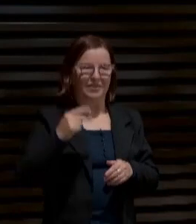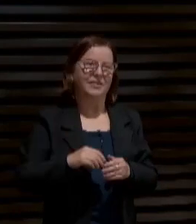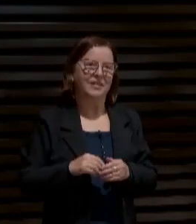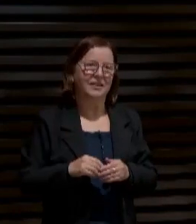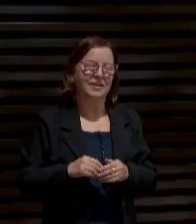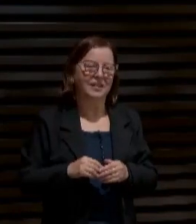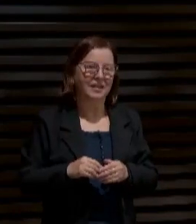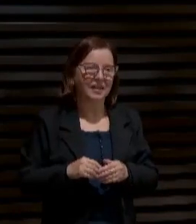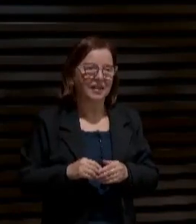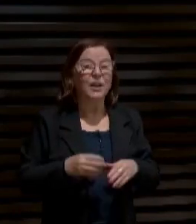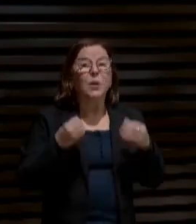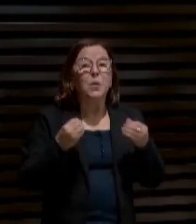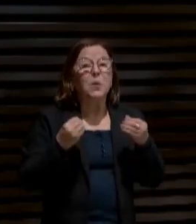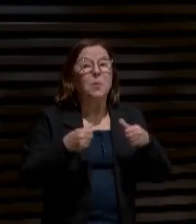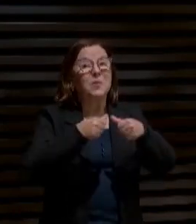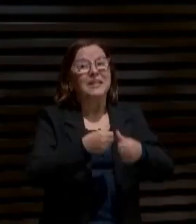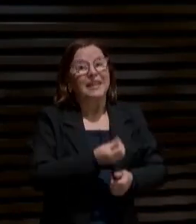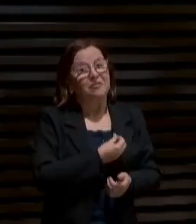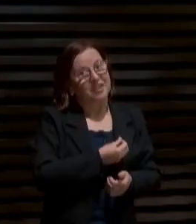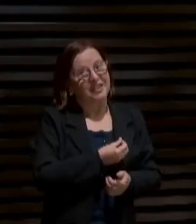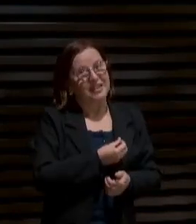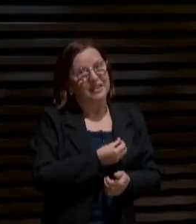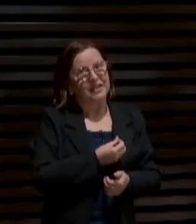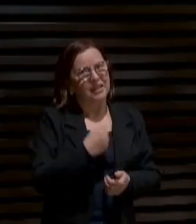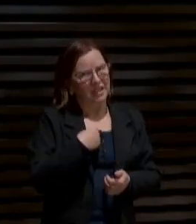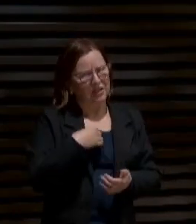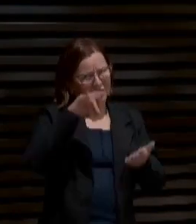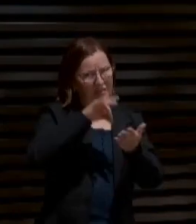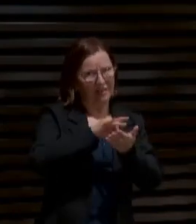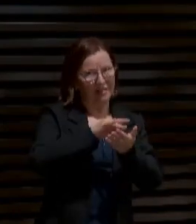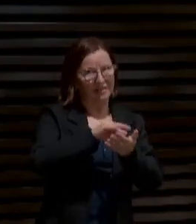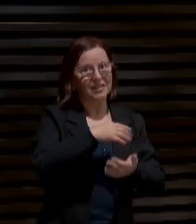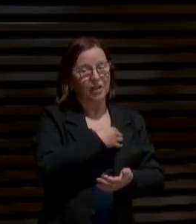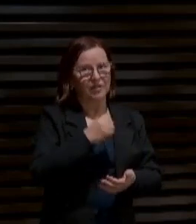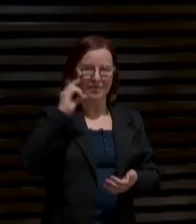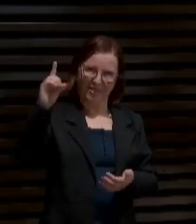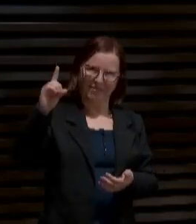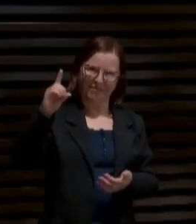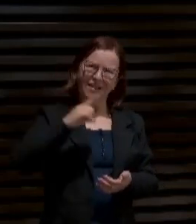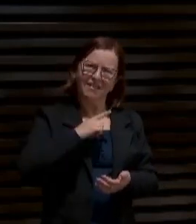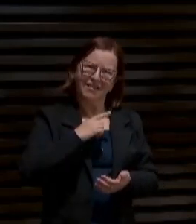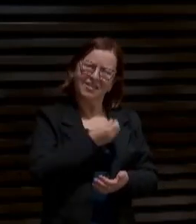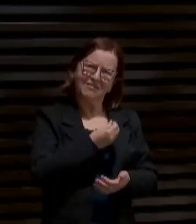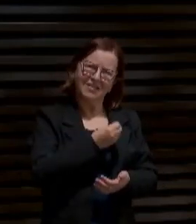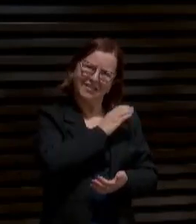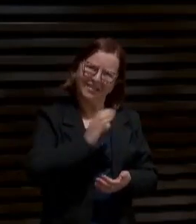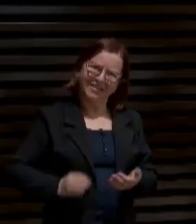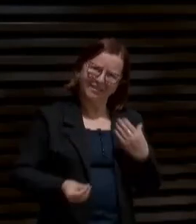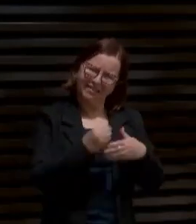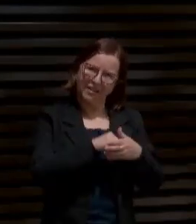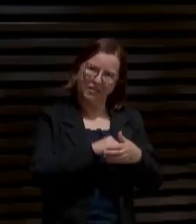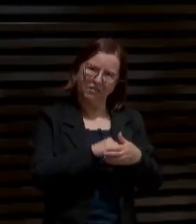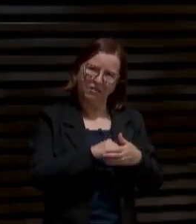vida Olá eu sou realmente filho de Deus eu tenho a vida de Cristo realmente eu